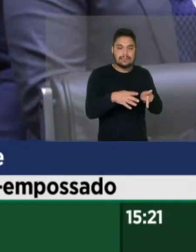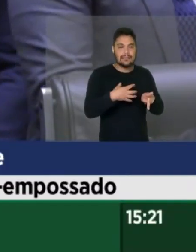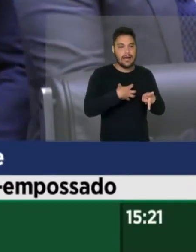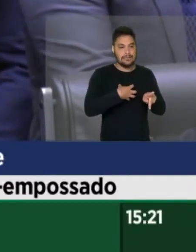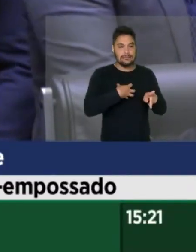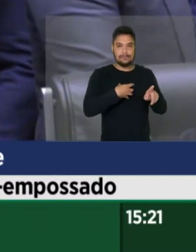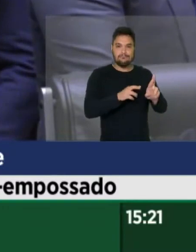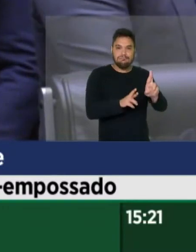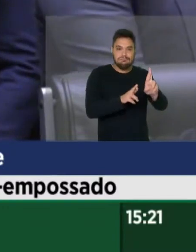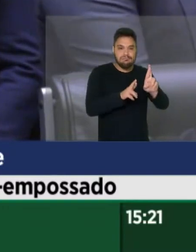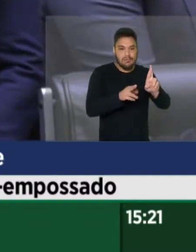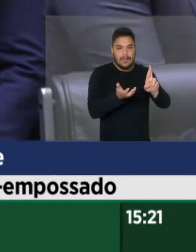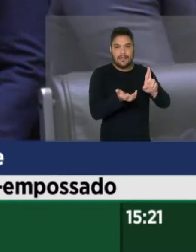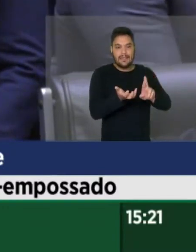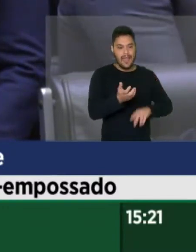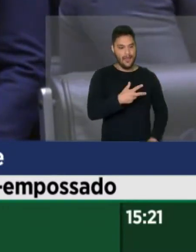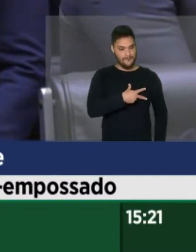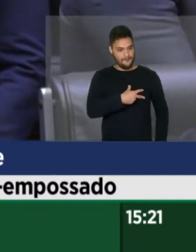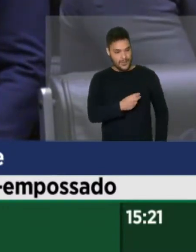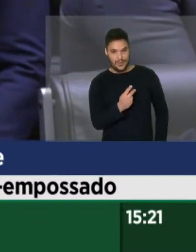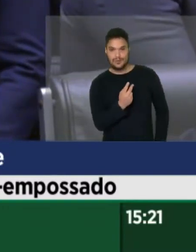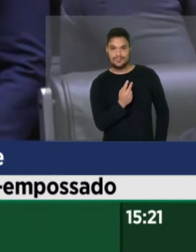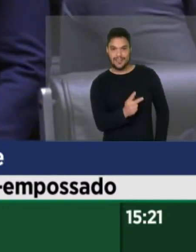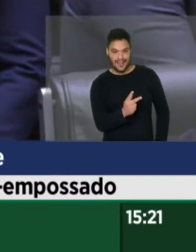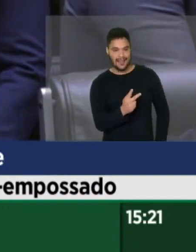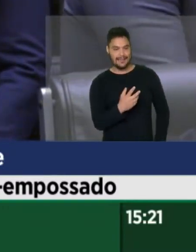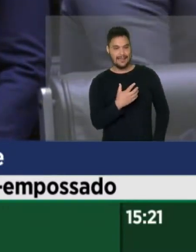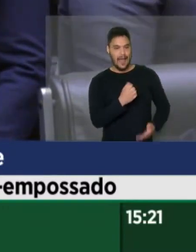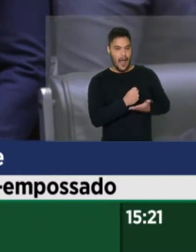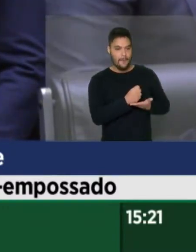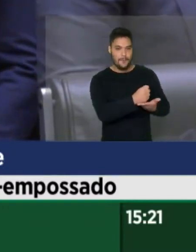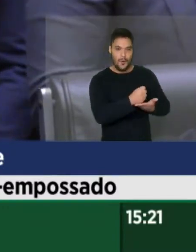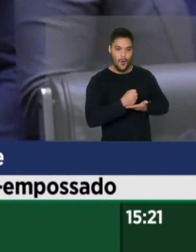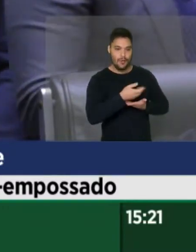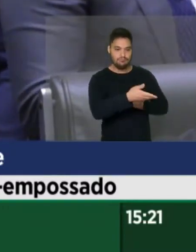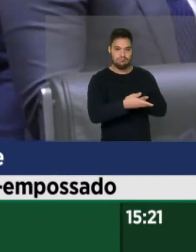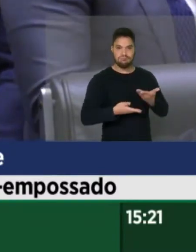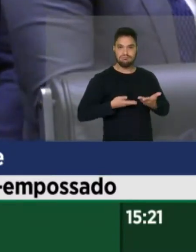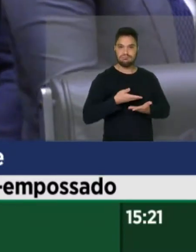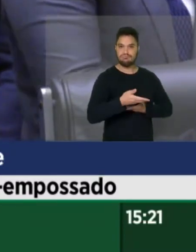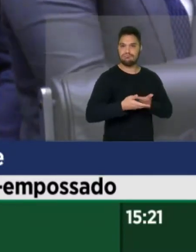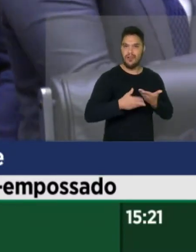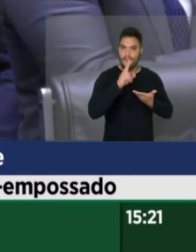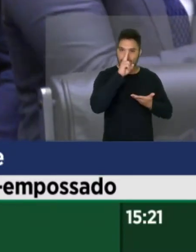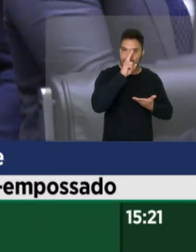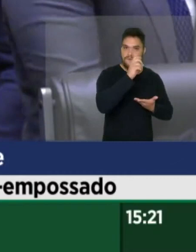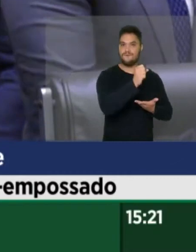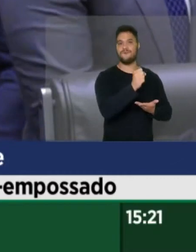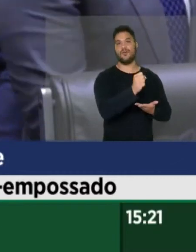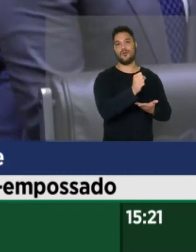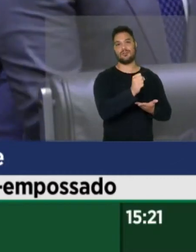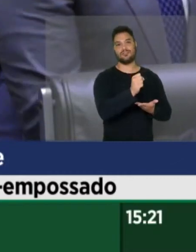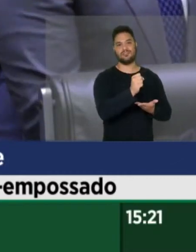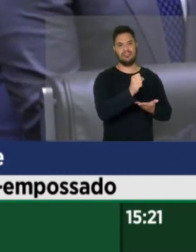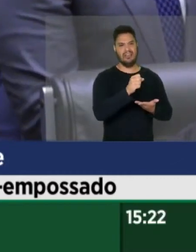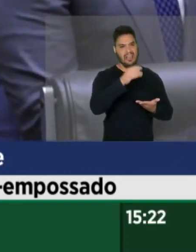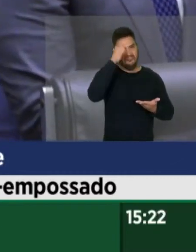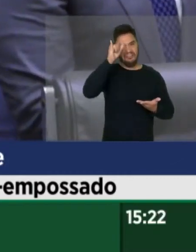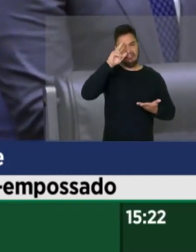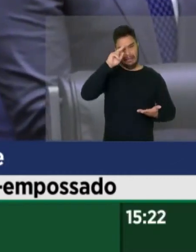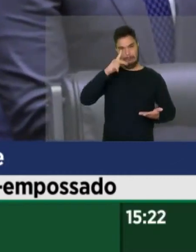da Silva começou o seu discurso no Congresso falando sobre o desmonte da Ciência e Tecnologia entre outras áreas de